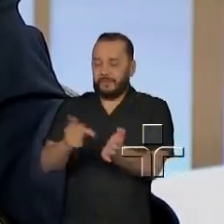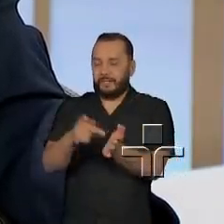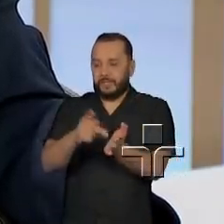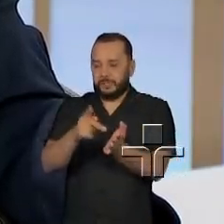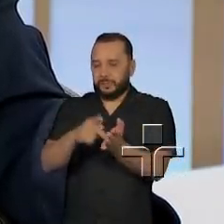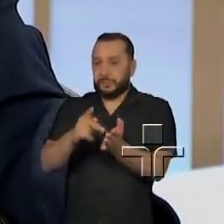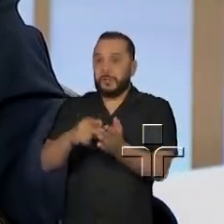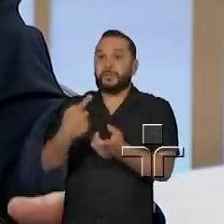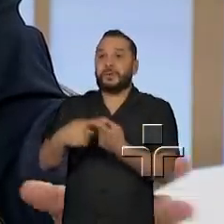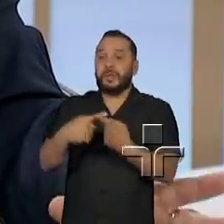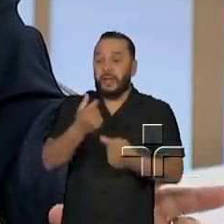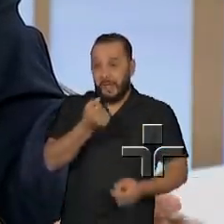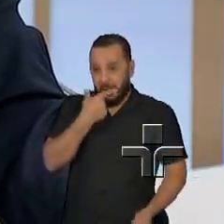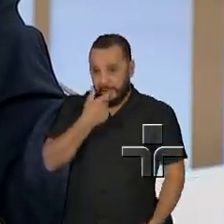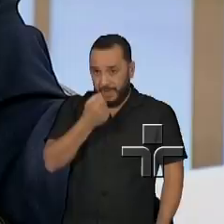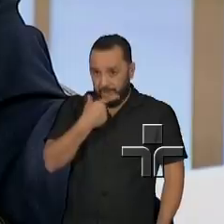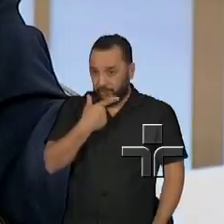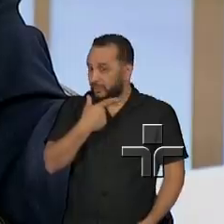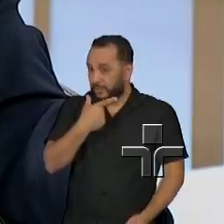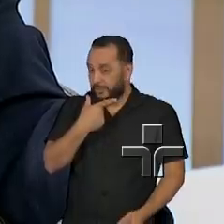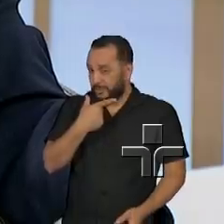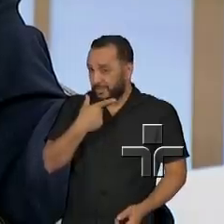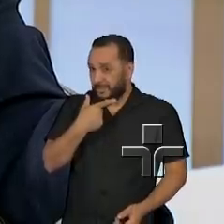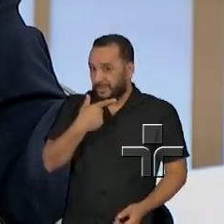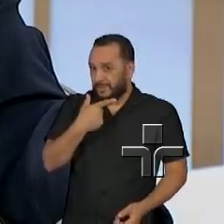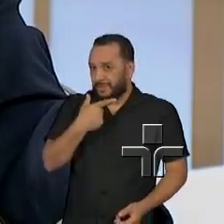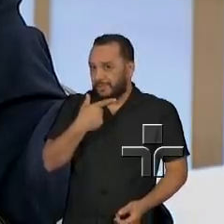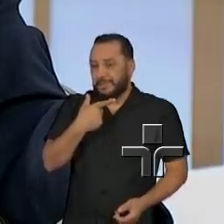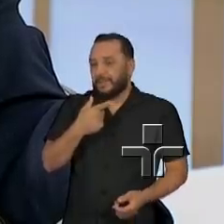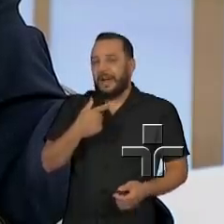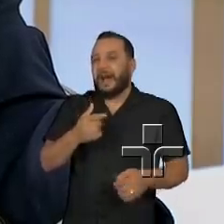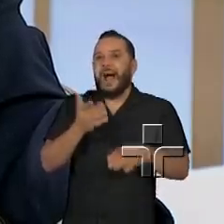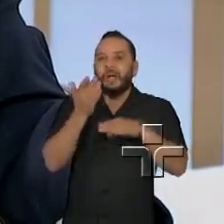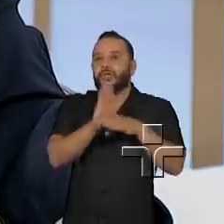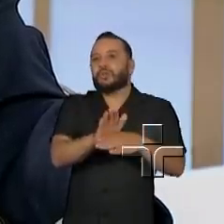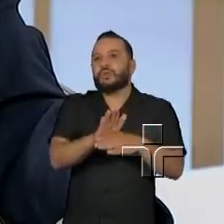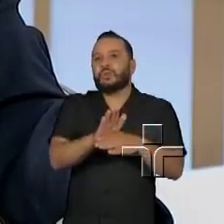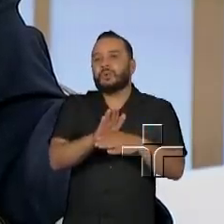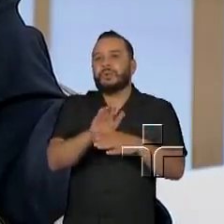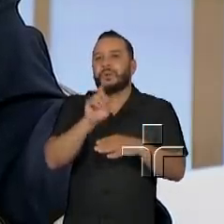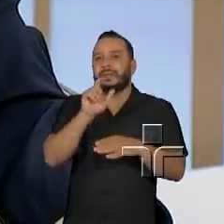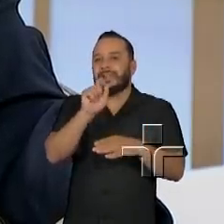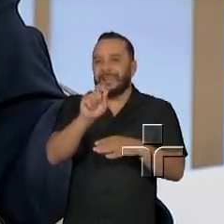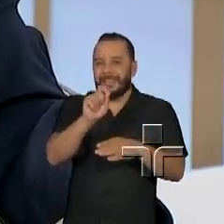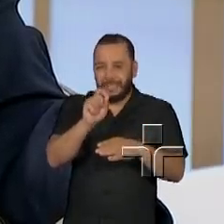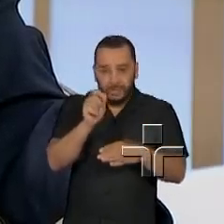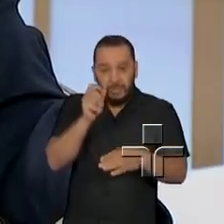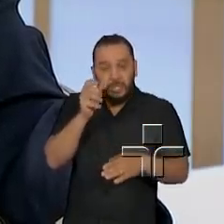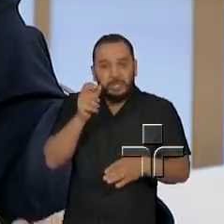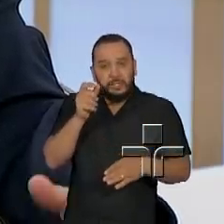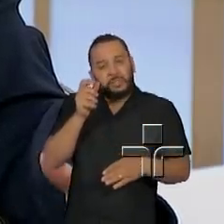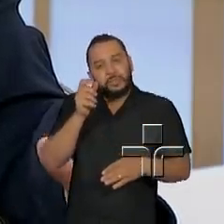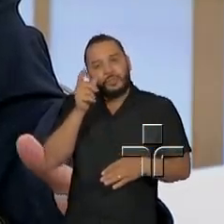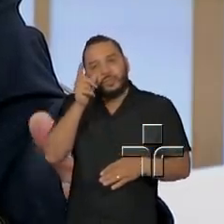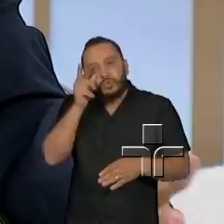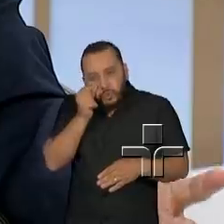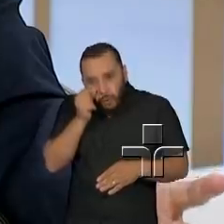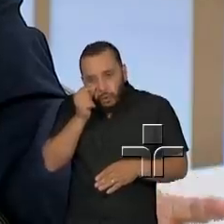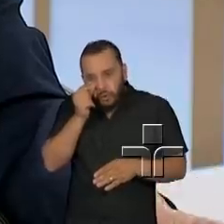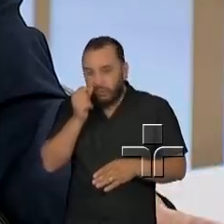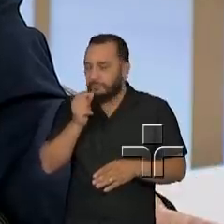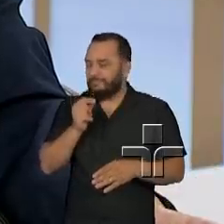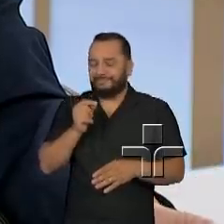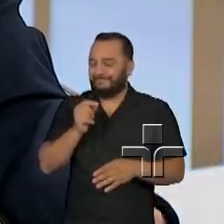esses remédios, em sua maioria, não induzem sono, induzem um simulacro de sono. O sono não é um